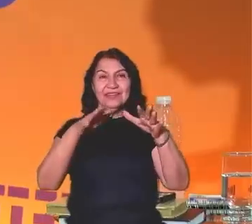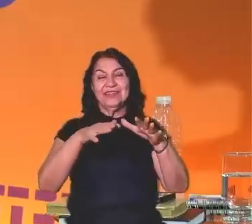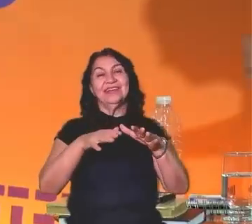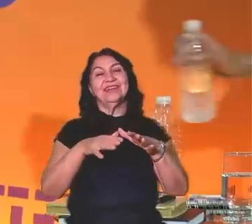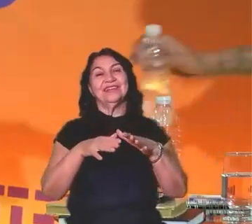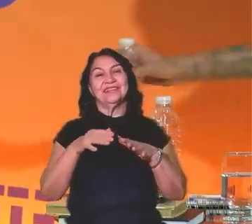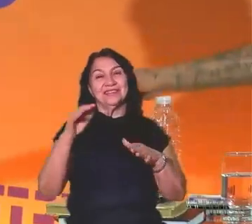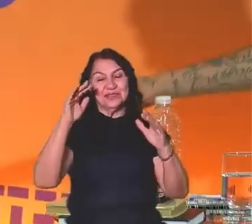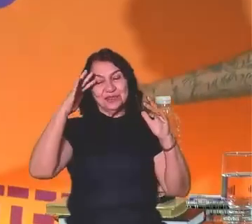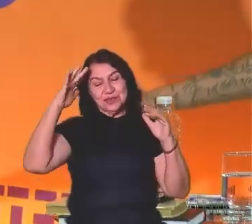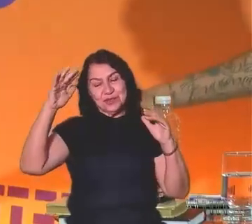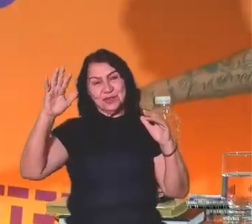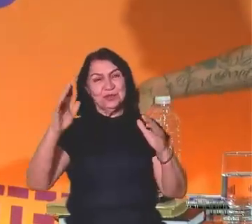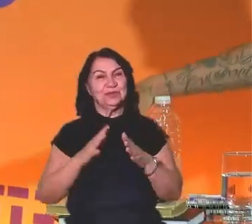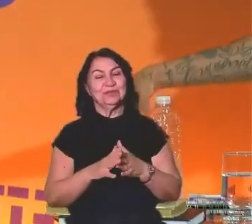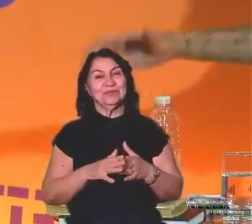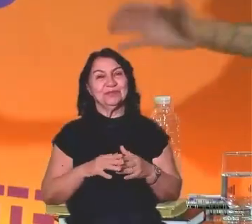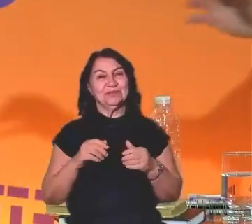corre atrás dos seus sonhos.